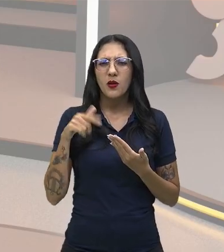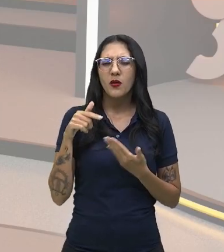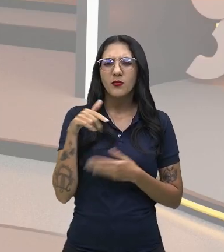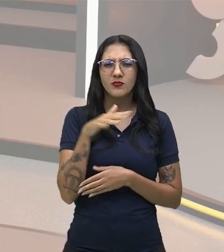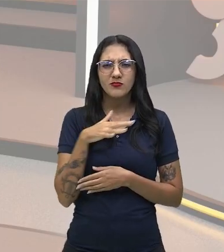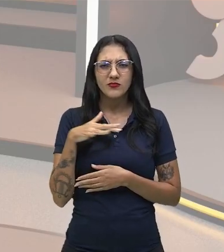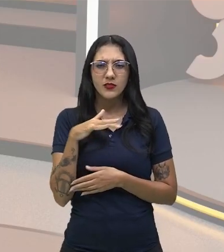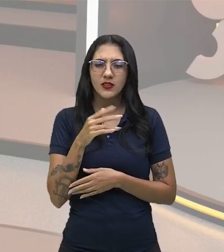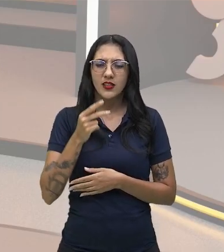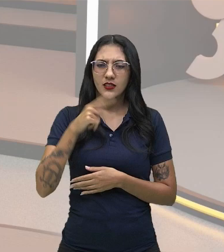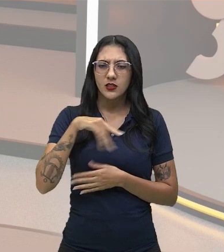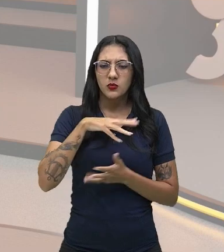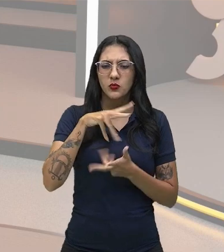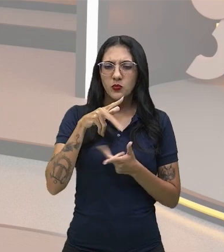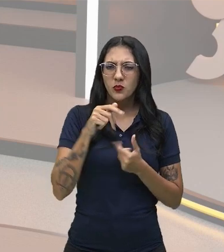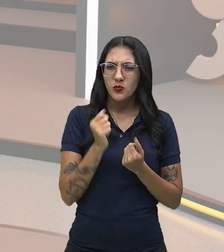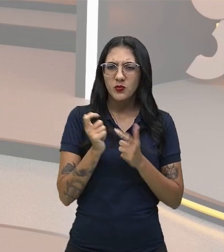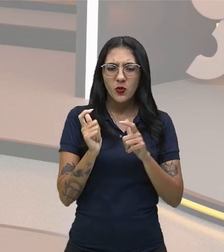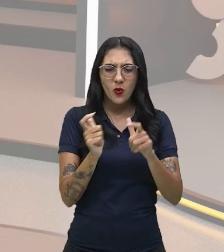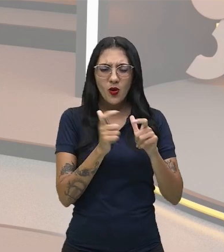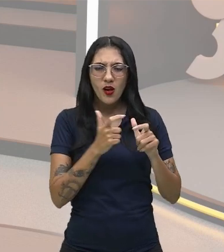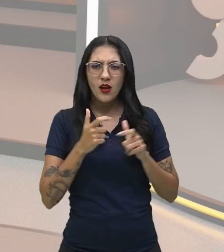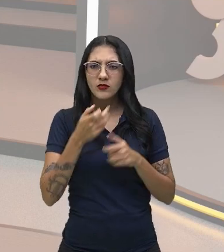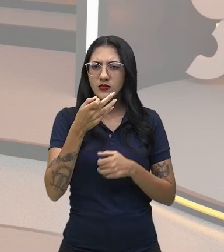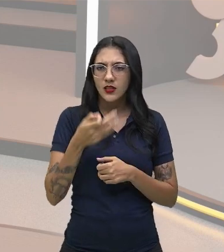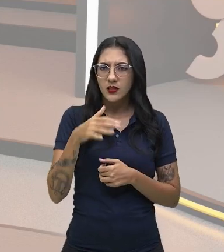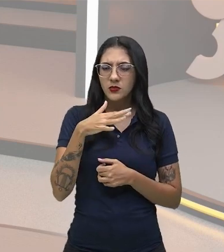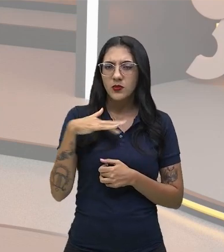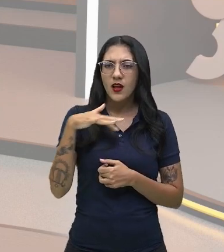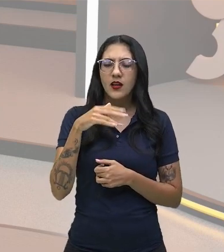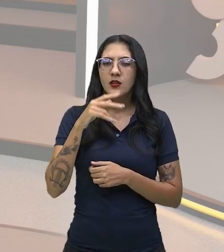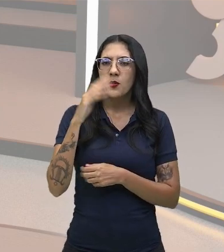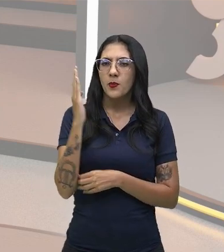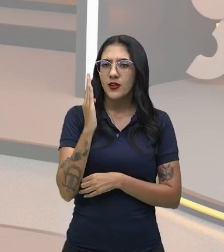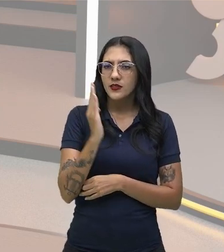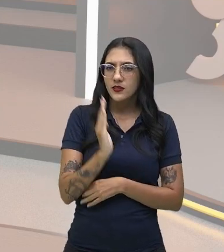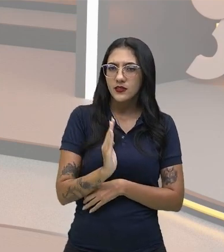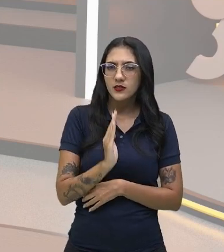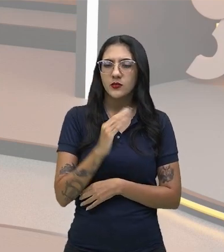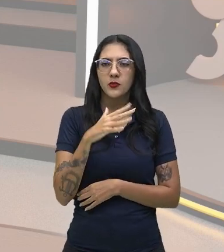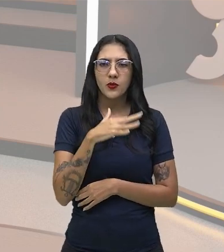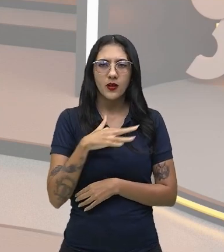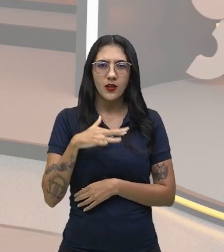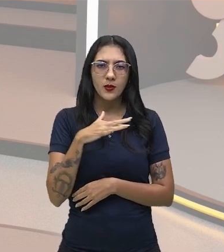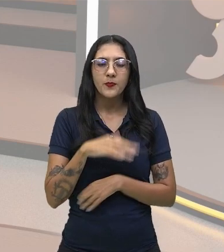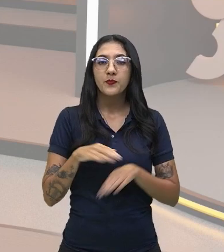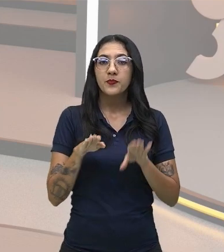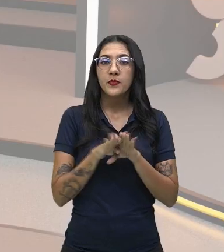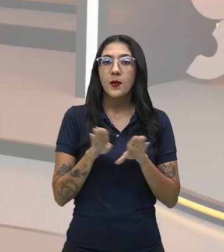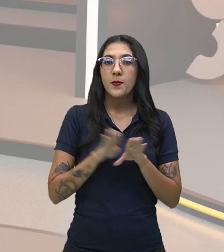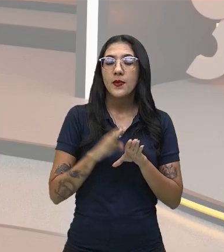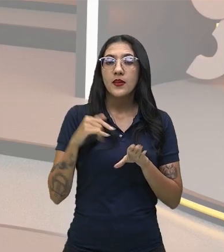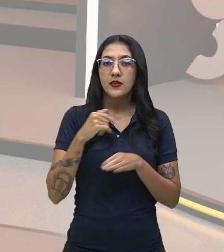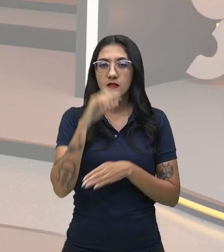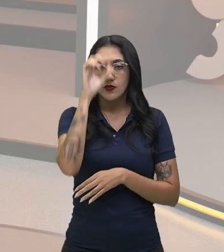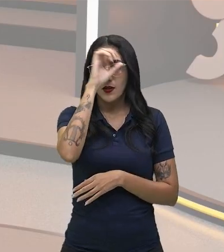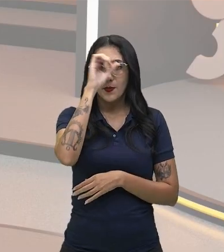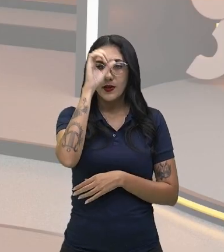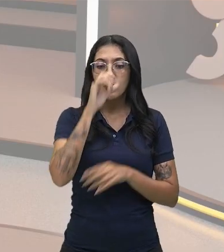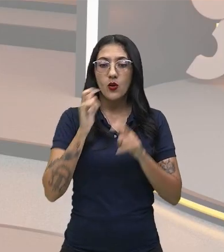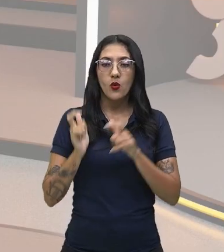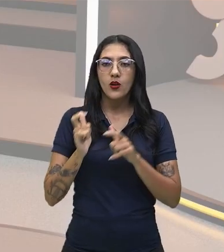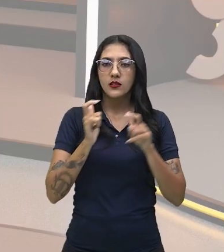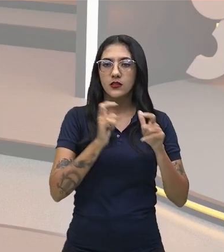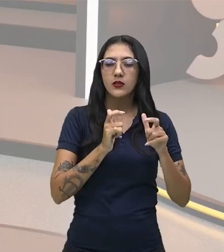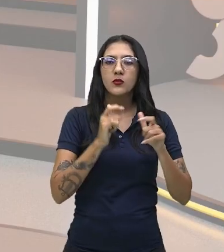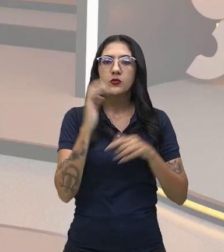Terra o Brasil está localizado e qual desses continentes. Iremos aprender sobre a localização do